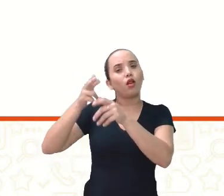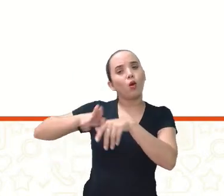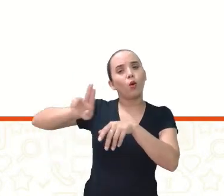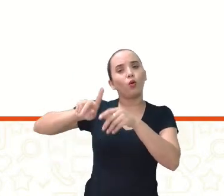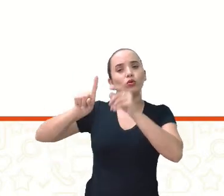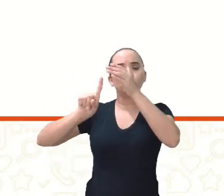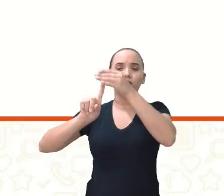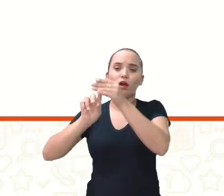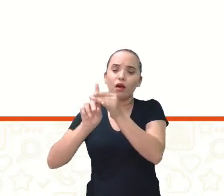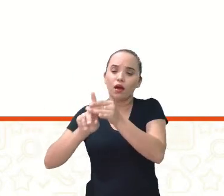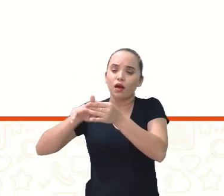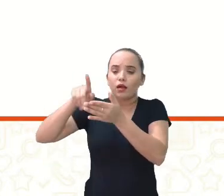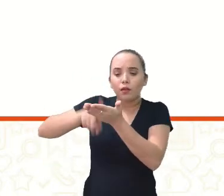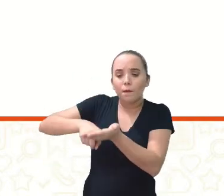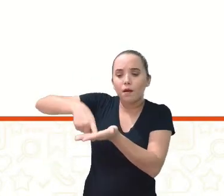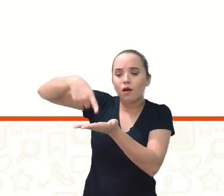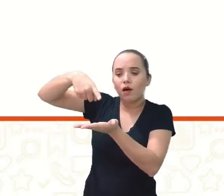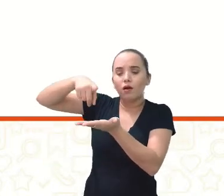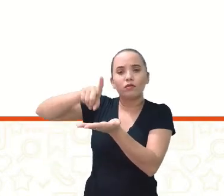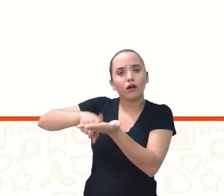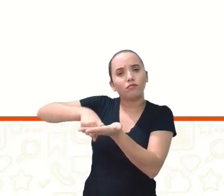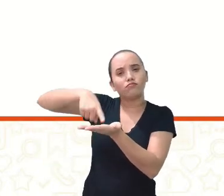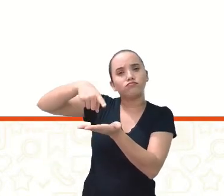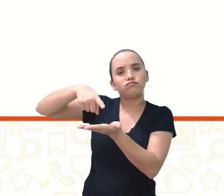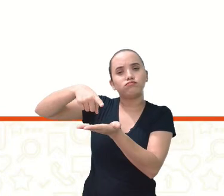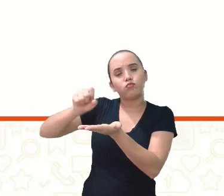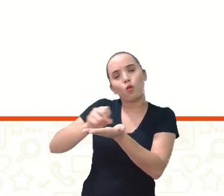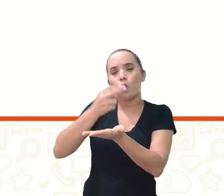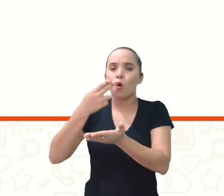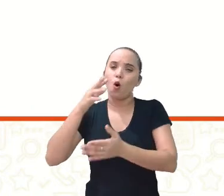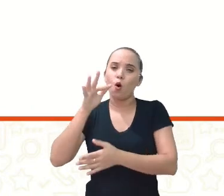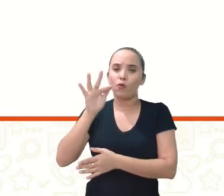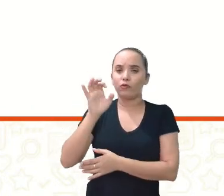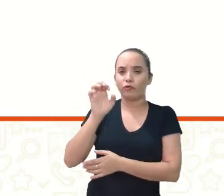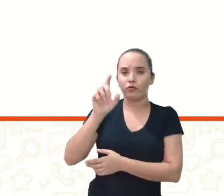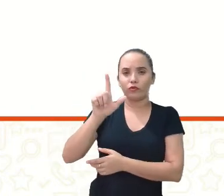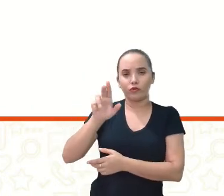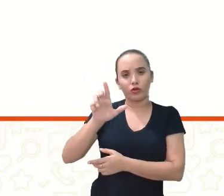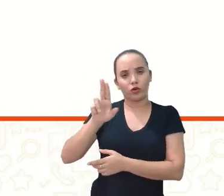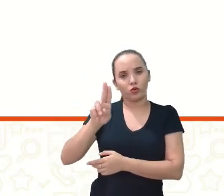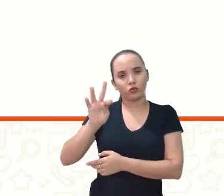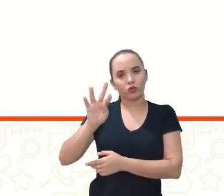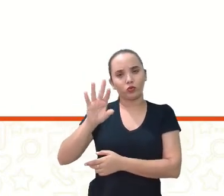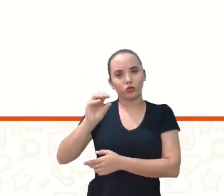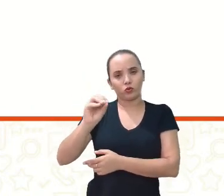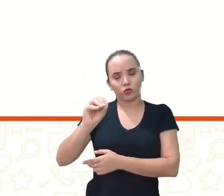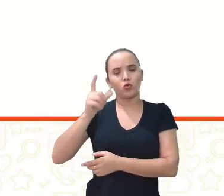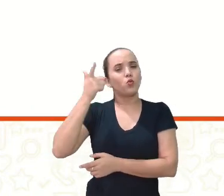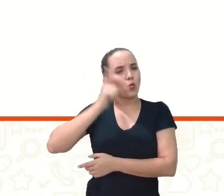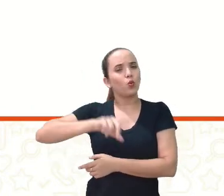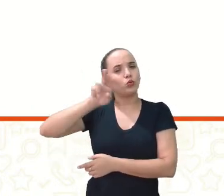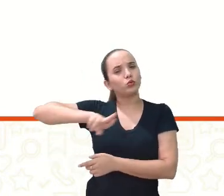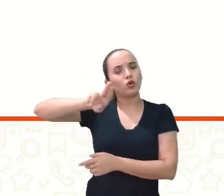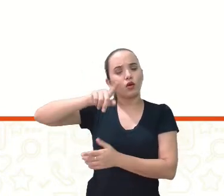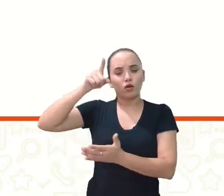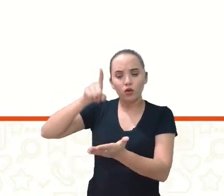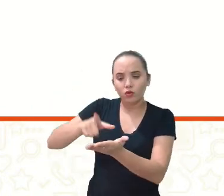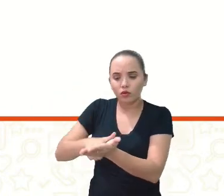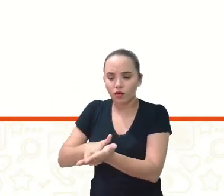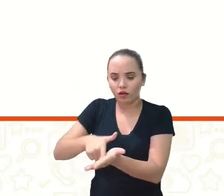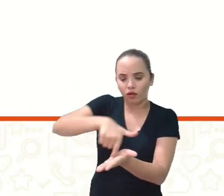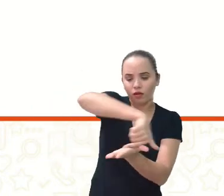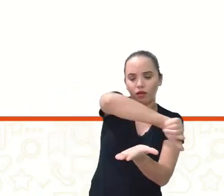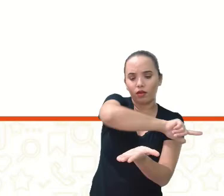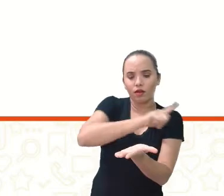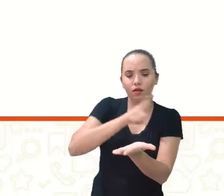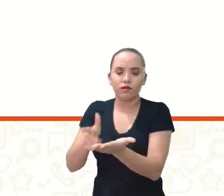e velcro, não é? Ou feltro nas atividades, e com aquele adaptador no dedo ele